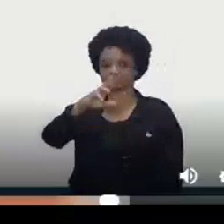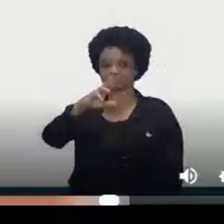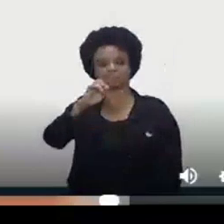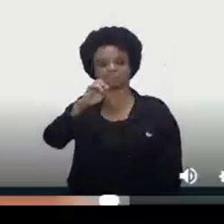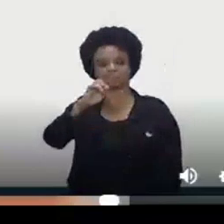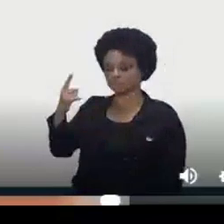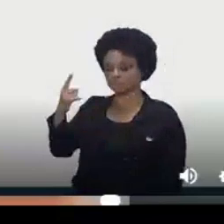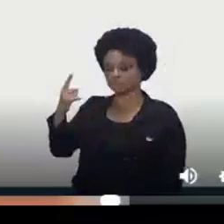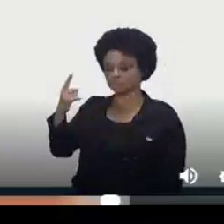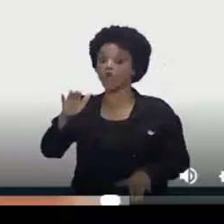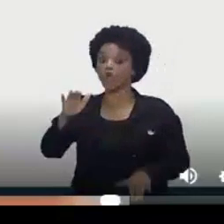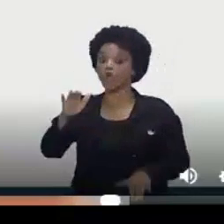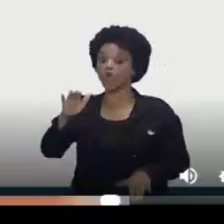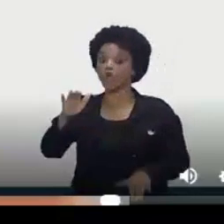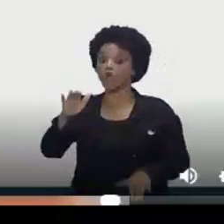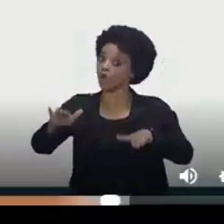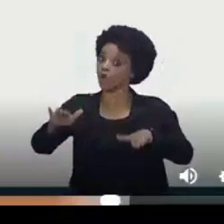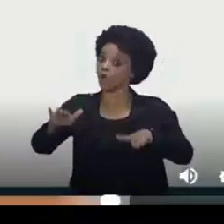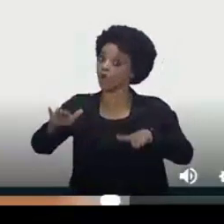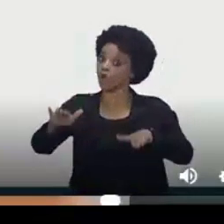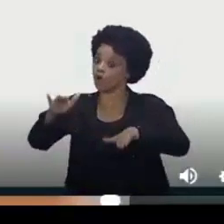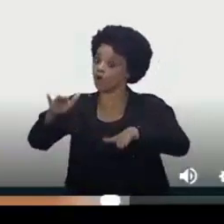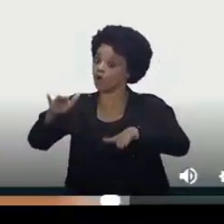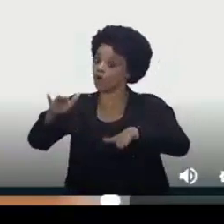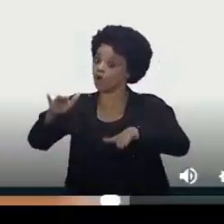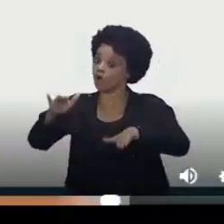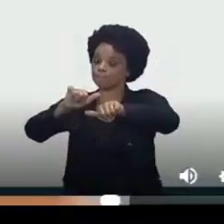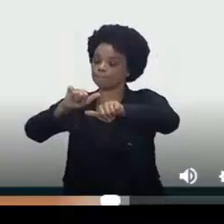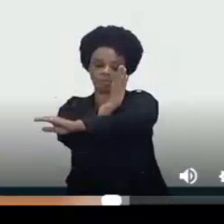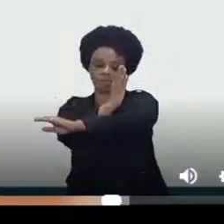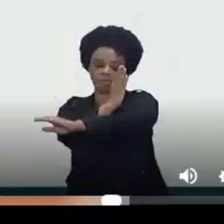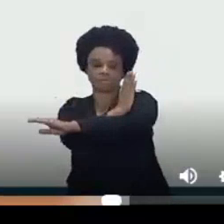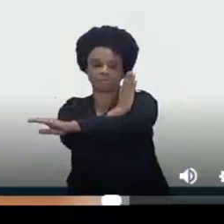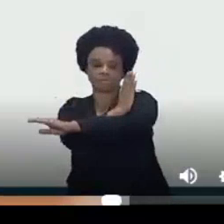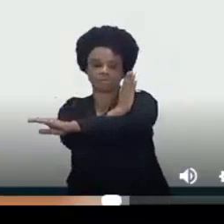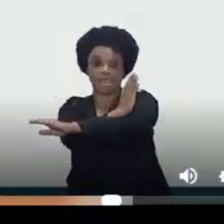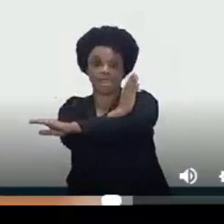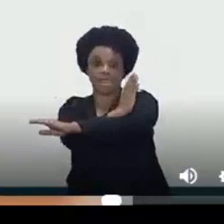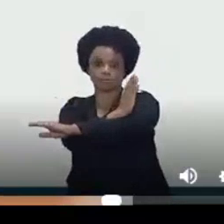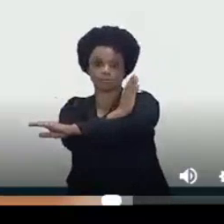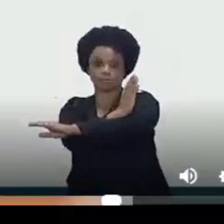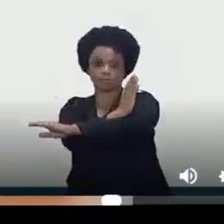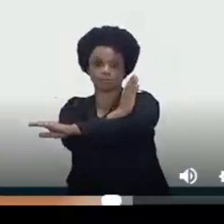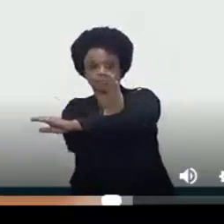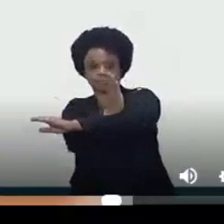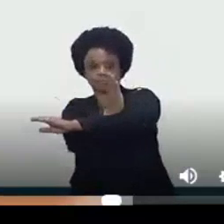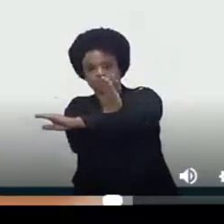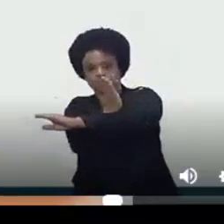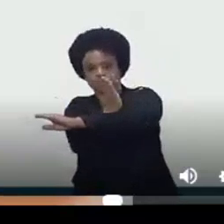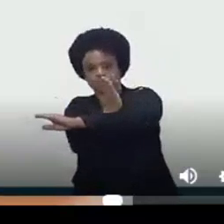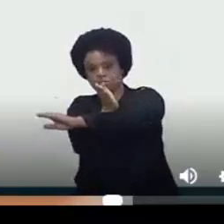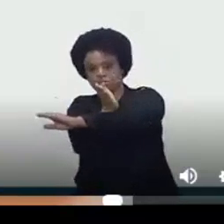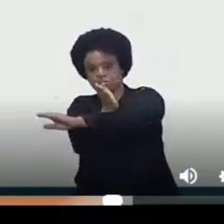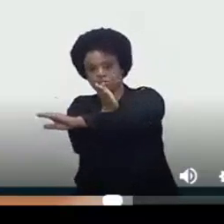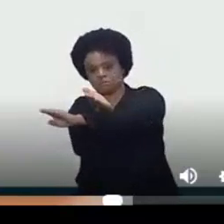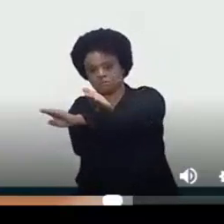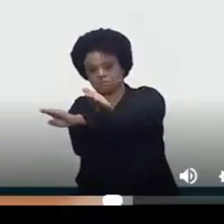conforme for variando o ângulo dessa reta, é que você tem o que? A variação da